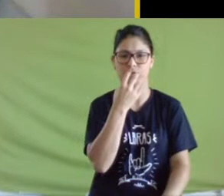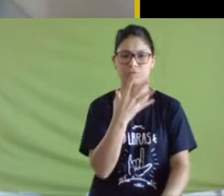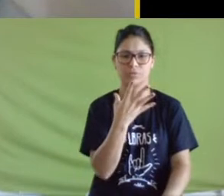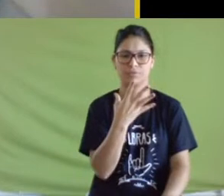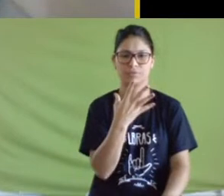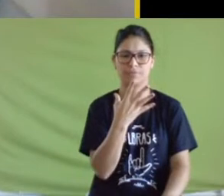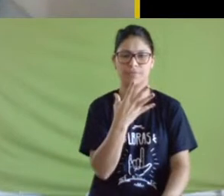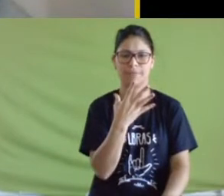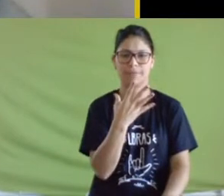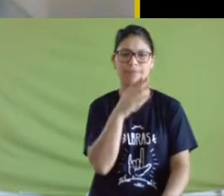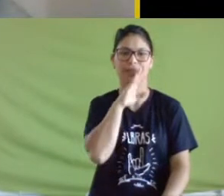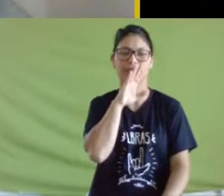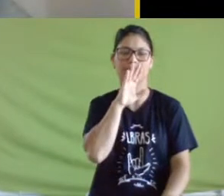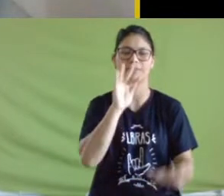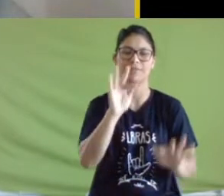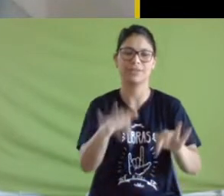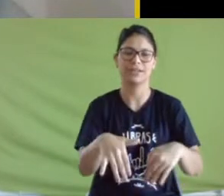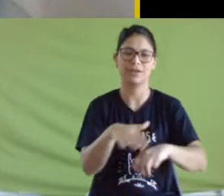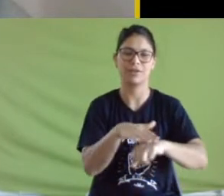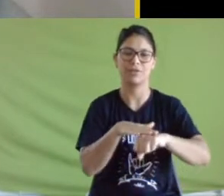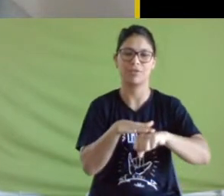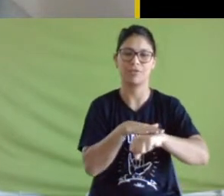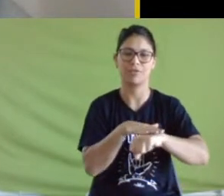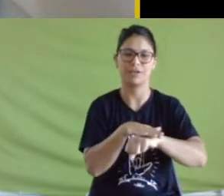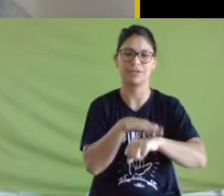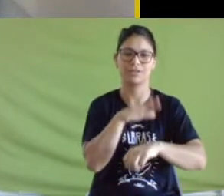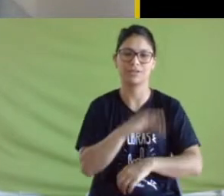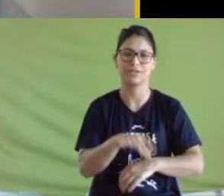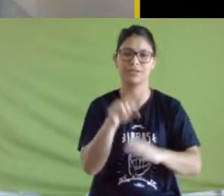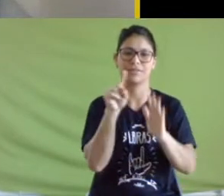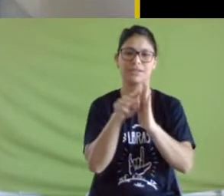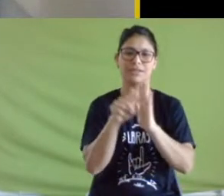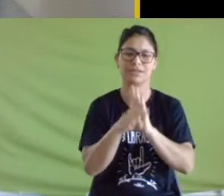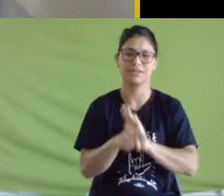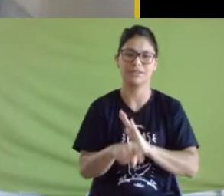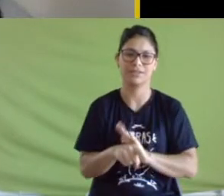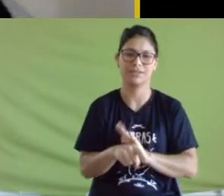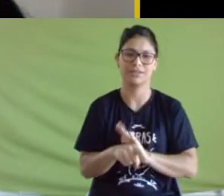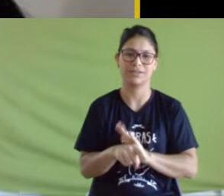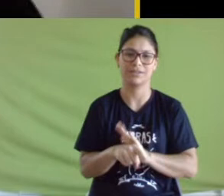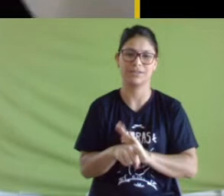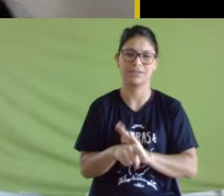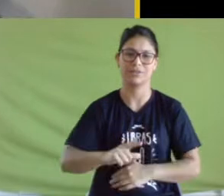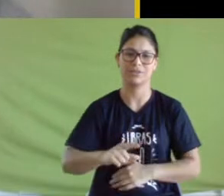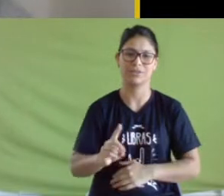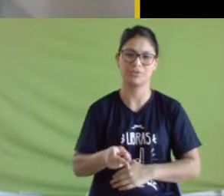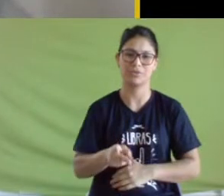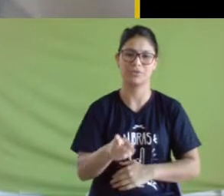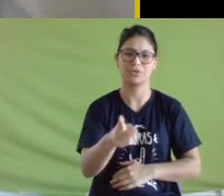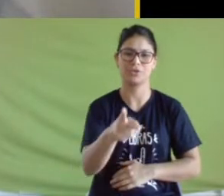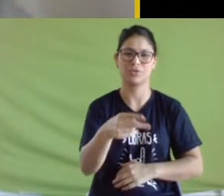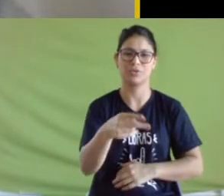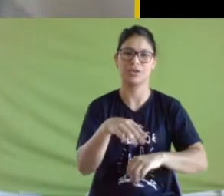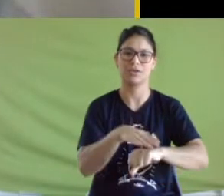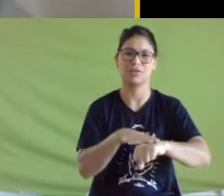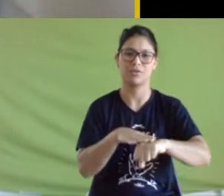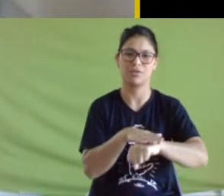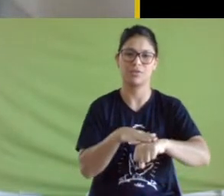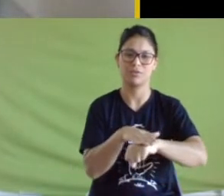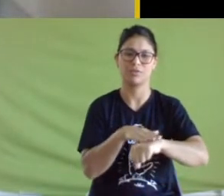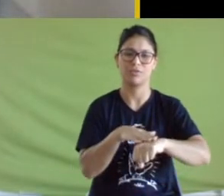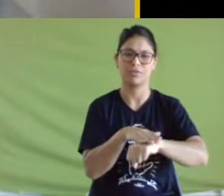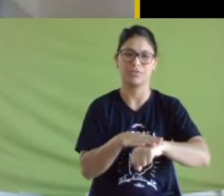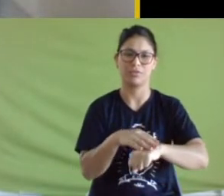essa tarde, né? Encerrar essa conversa. A gente recebeu muitas perguntas, né, Dara? A gente conseguiria continuar esse assunto, né? Entre as